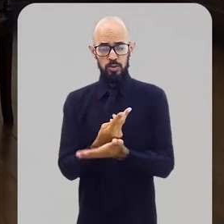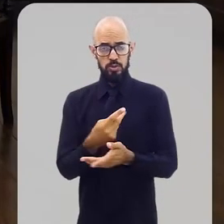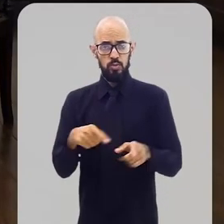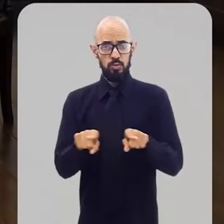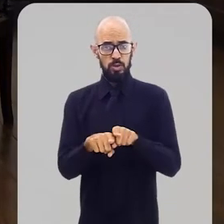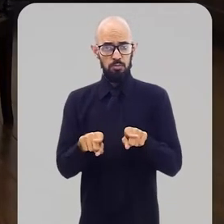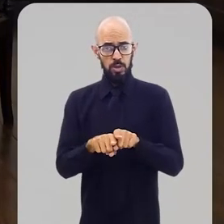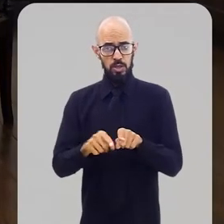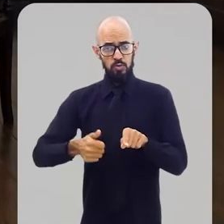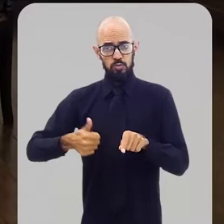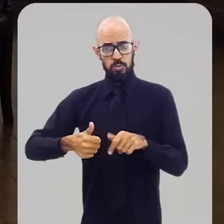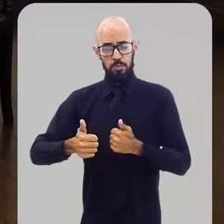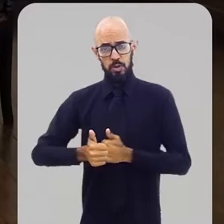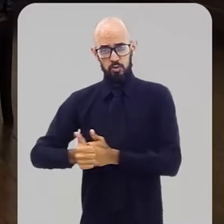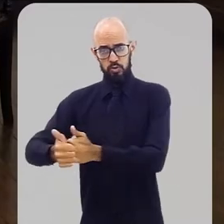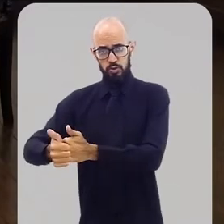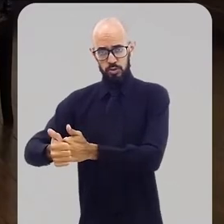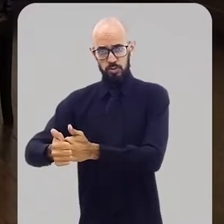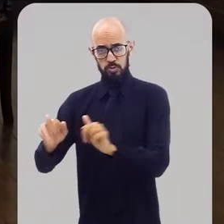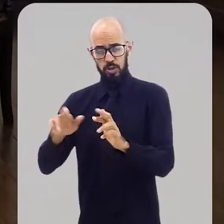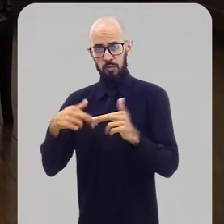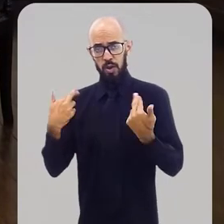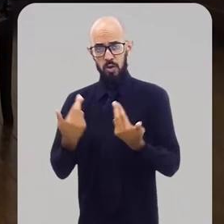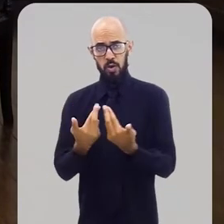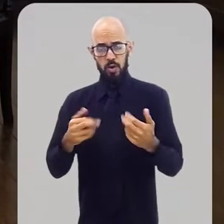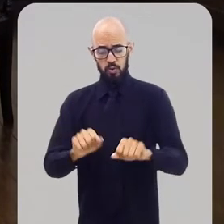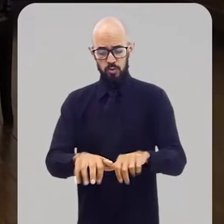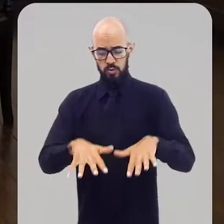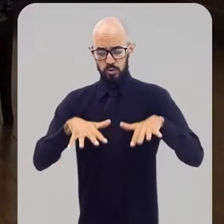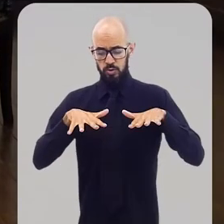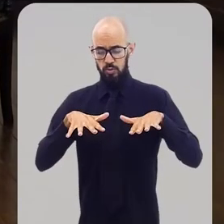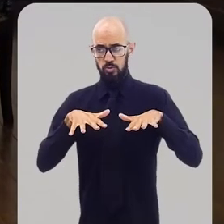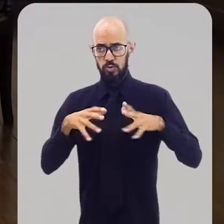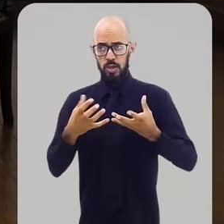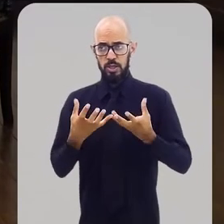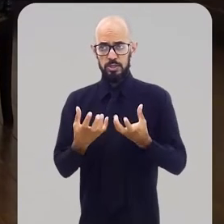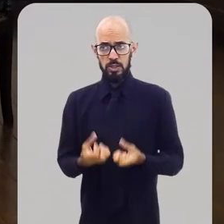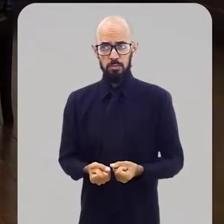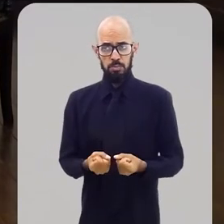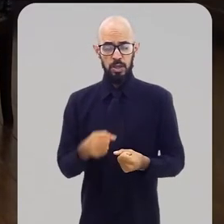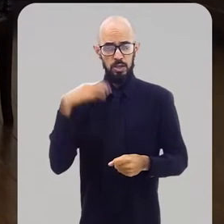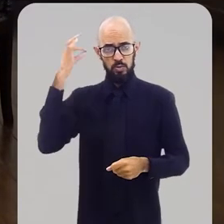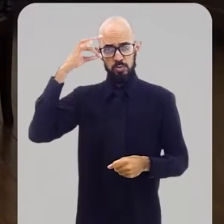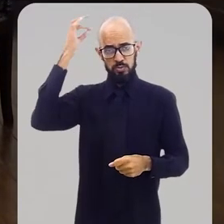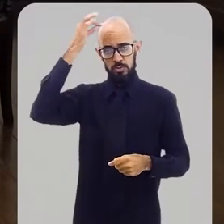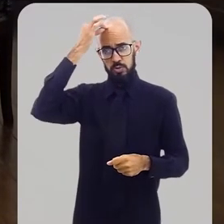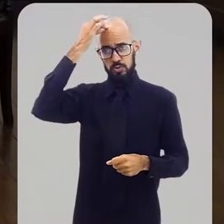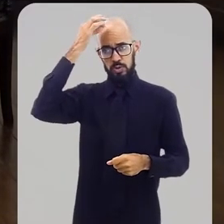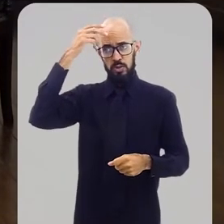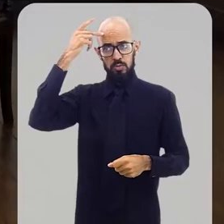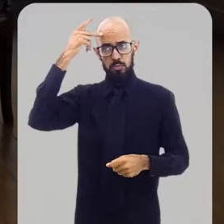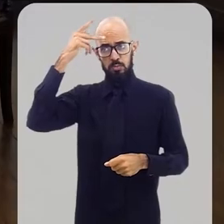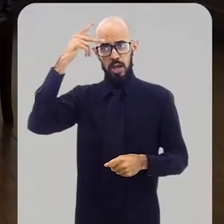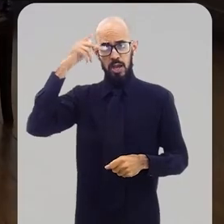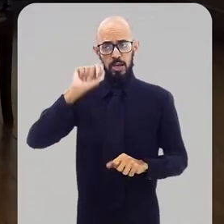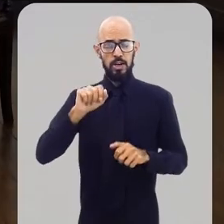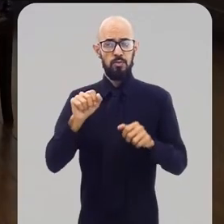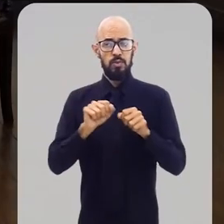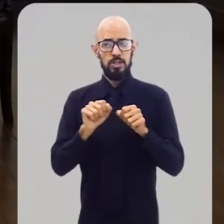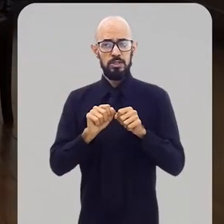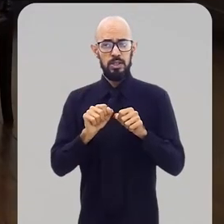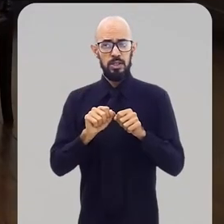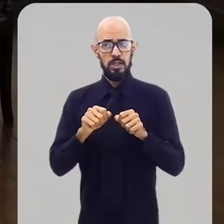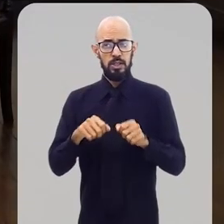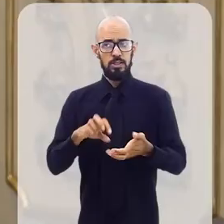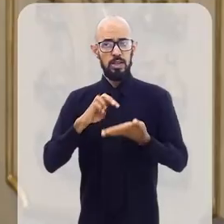dos primeiros discípulos que estavam reunidos No cenáculo receberam o Espírito Santo para